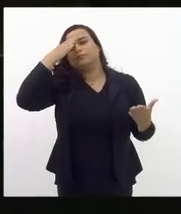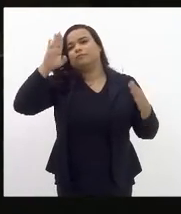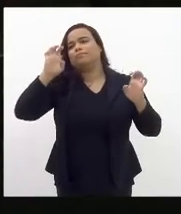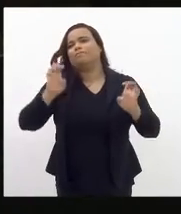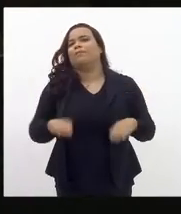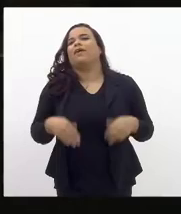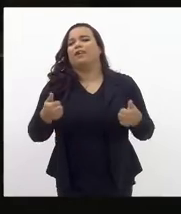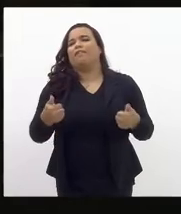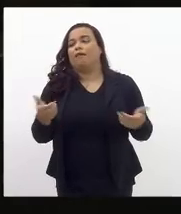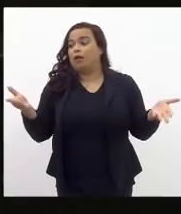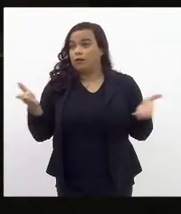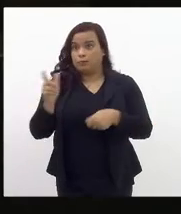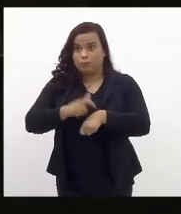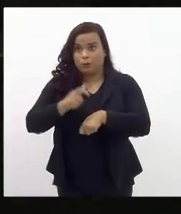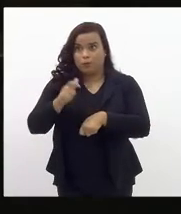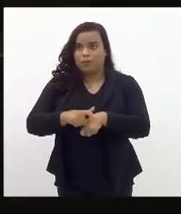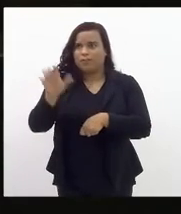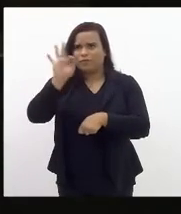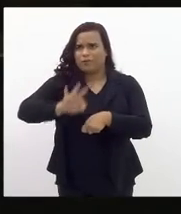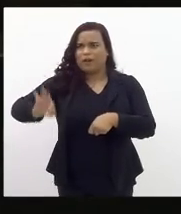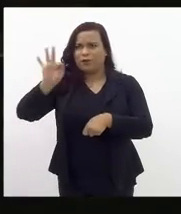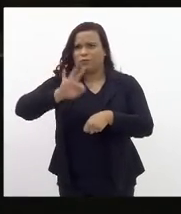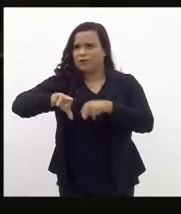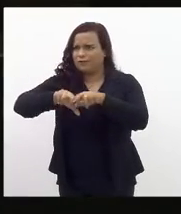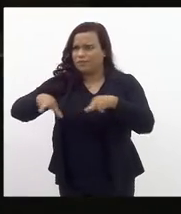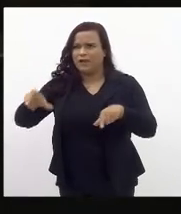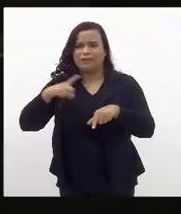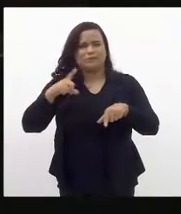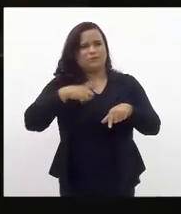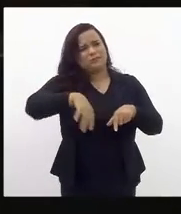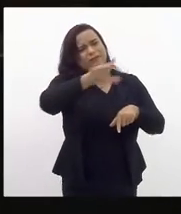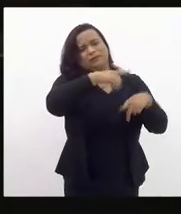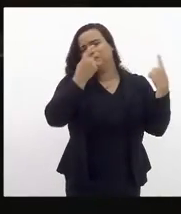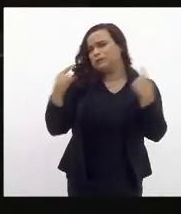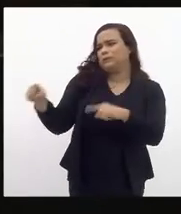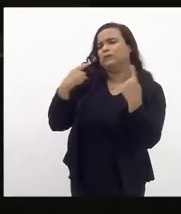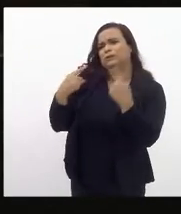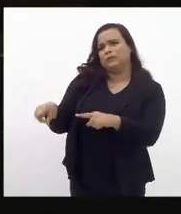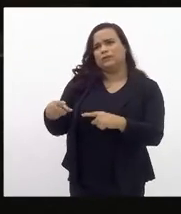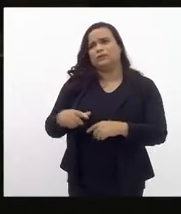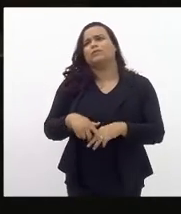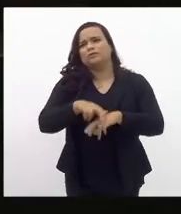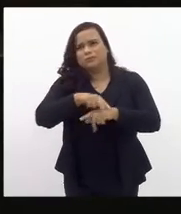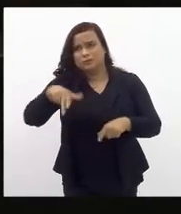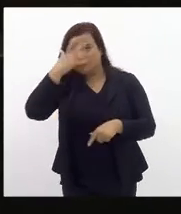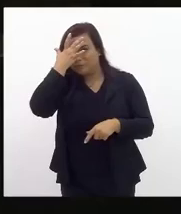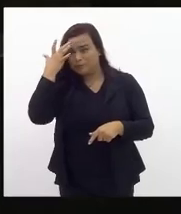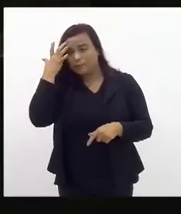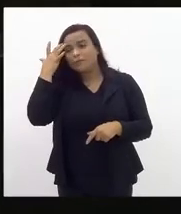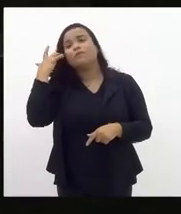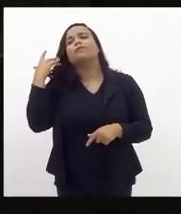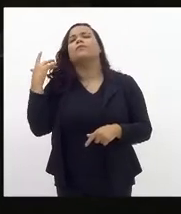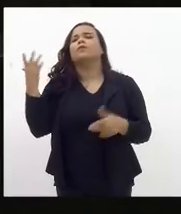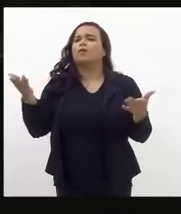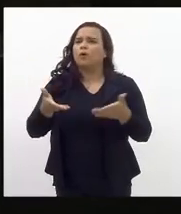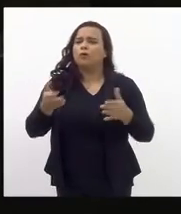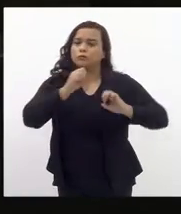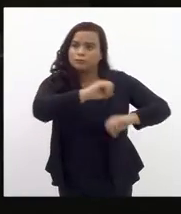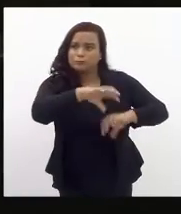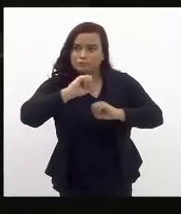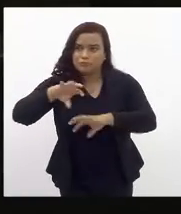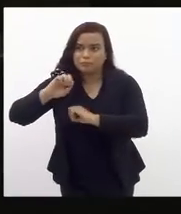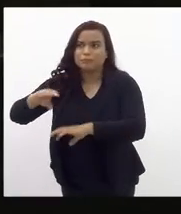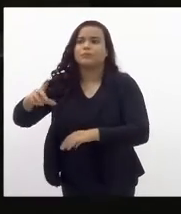são tão atacadas, que aqueles e aquelas que hoje operam o conhecimento e o